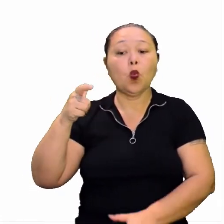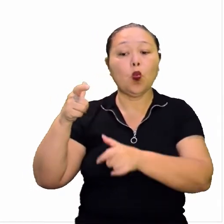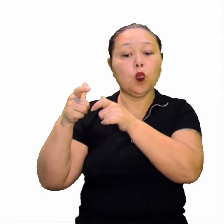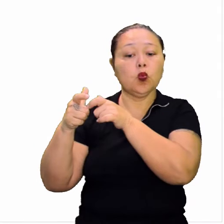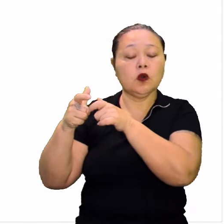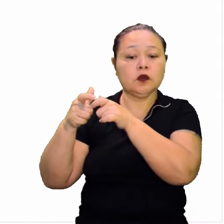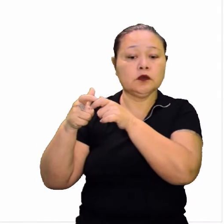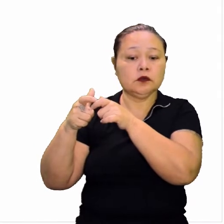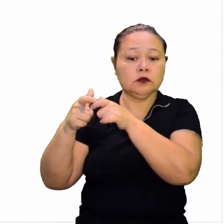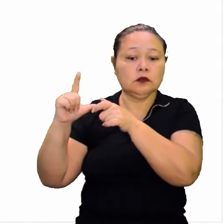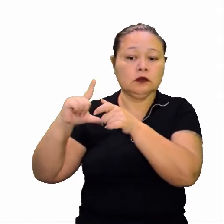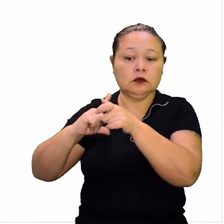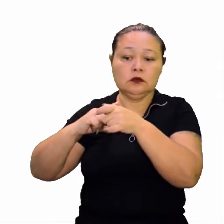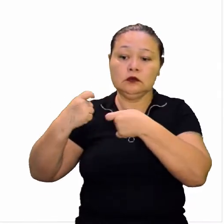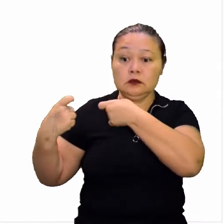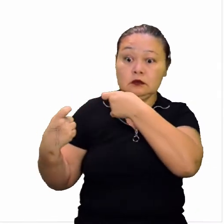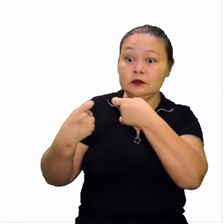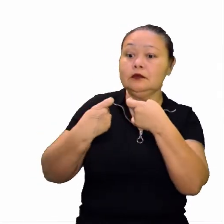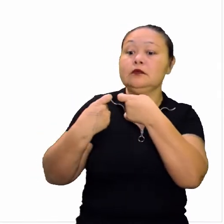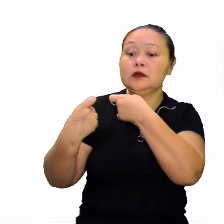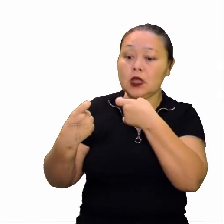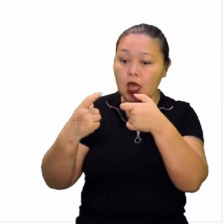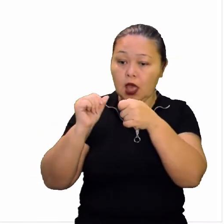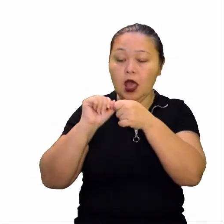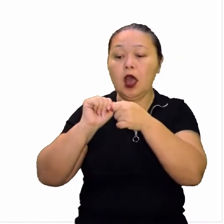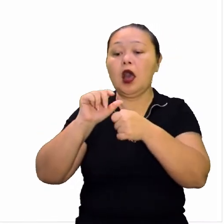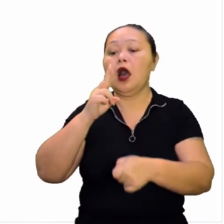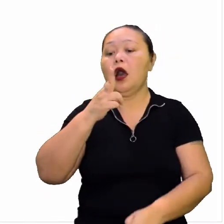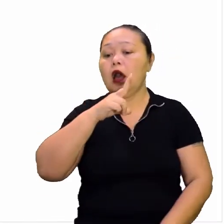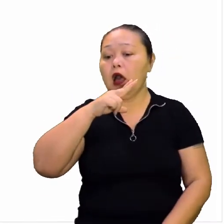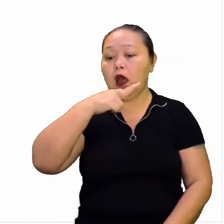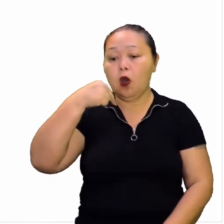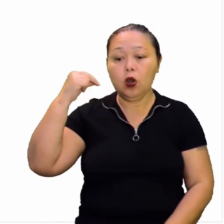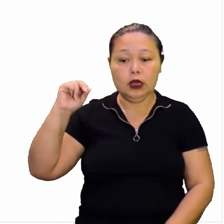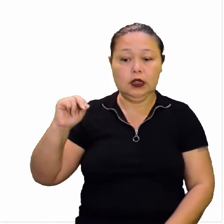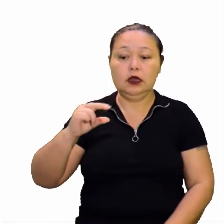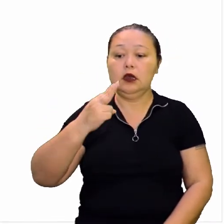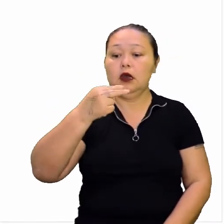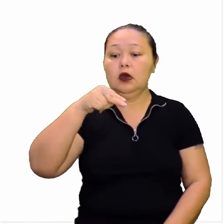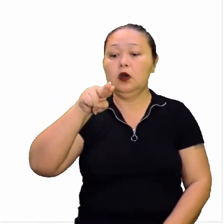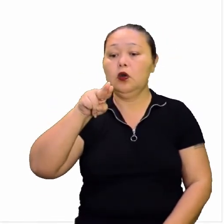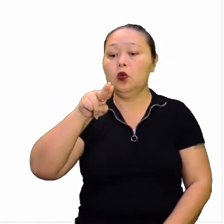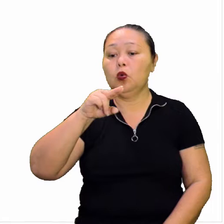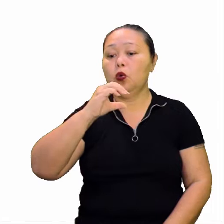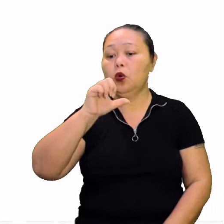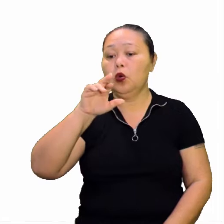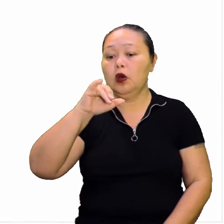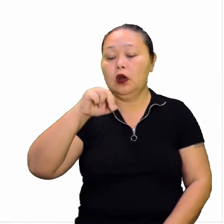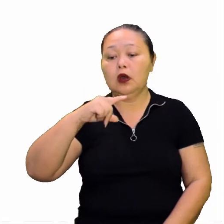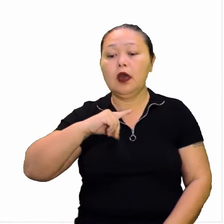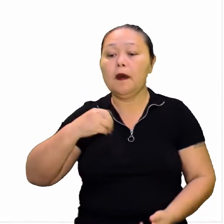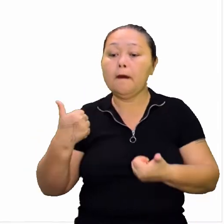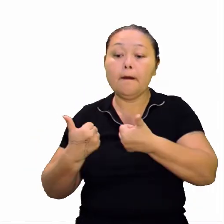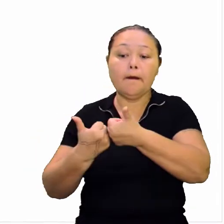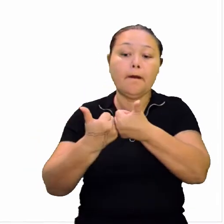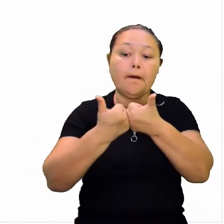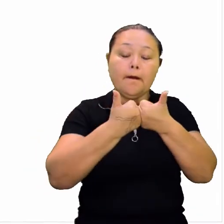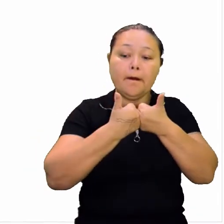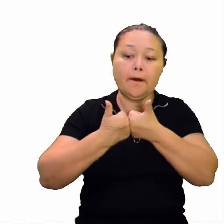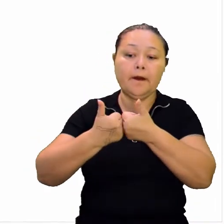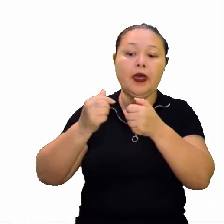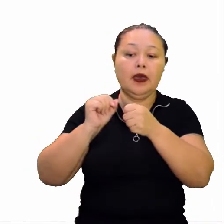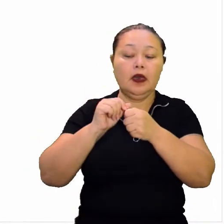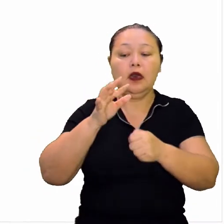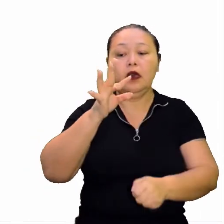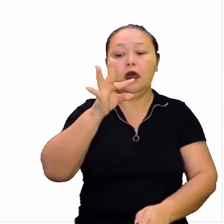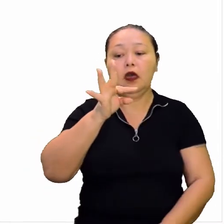onde estava tendo a guerra da Ucrânia, né? Ali perto da Turquia. Ei, é aquela região ali, aquela